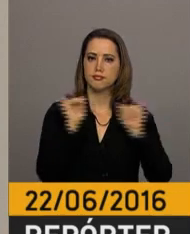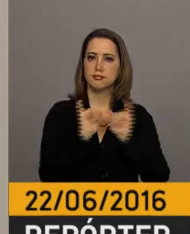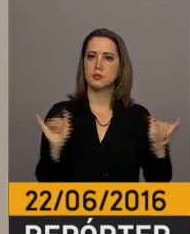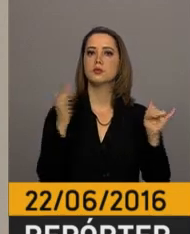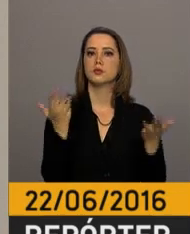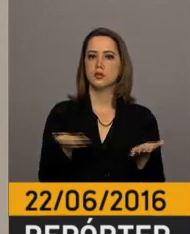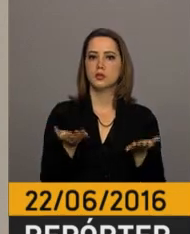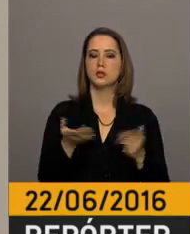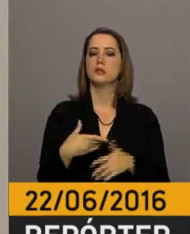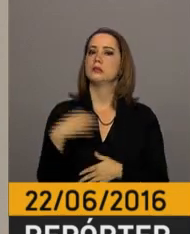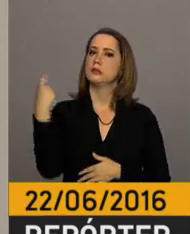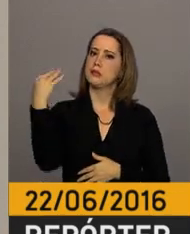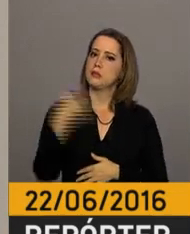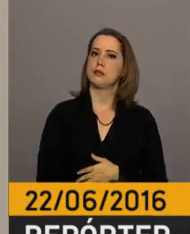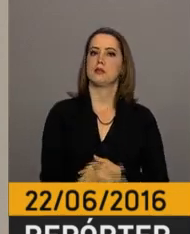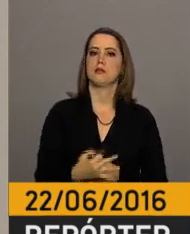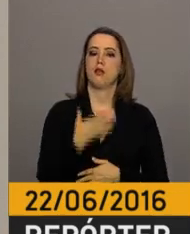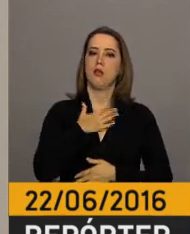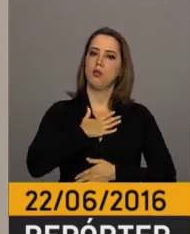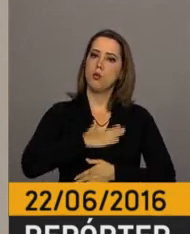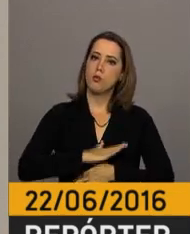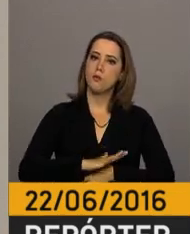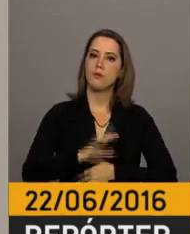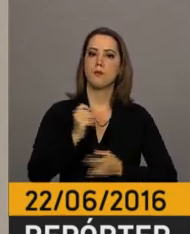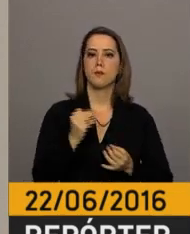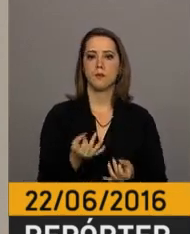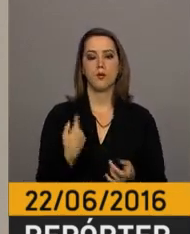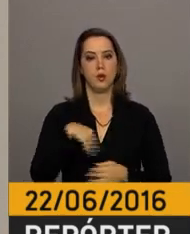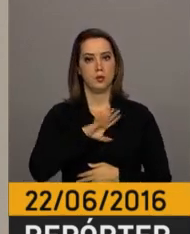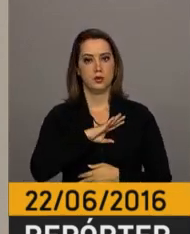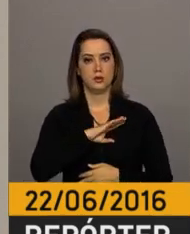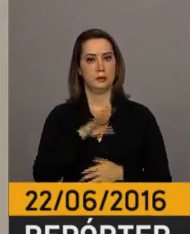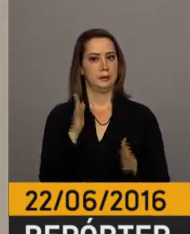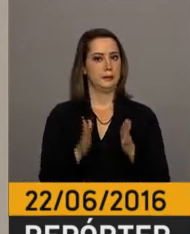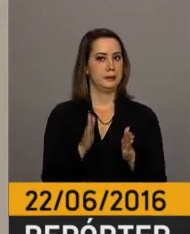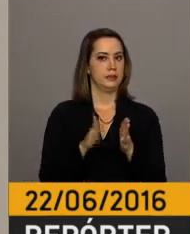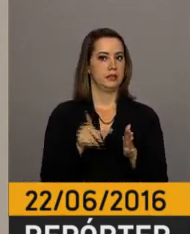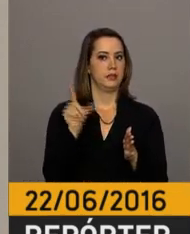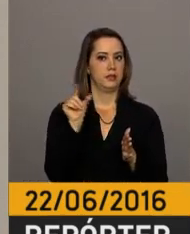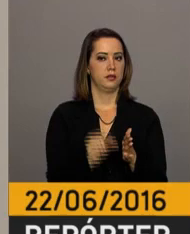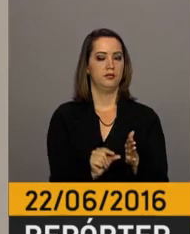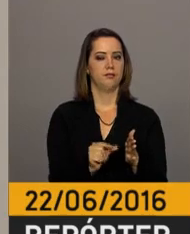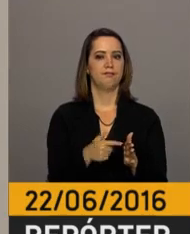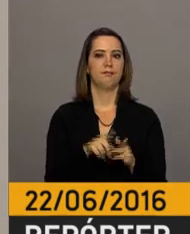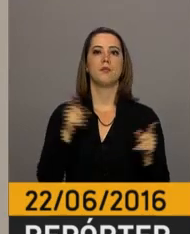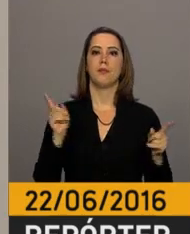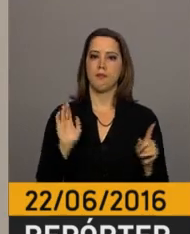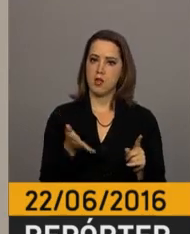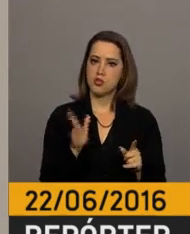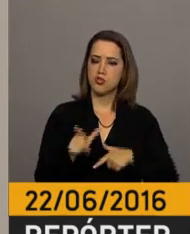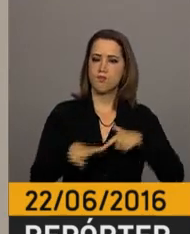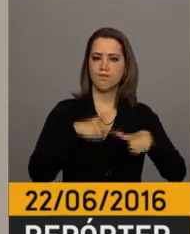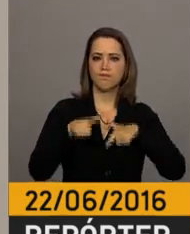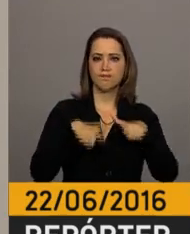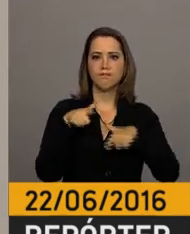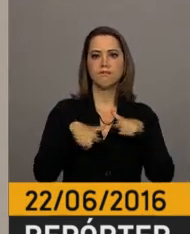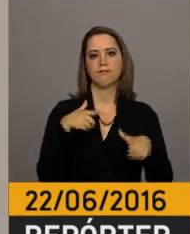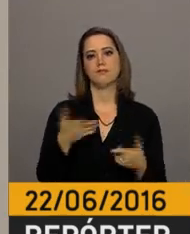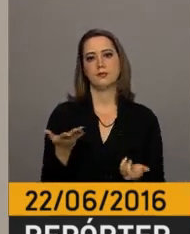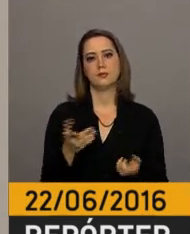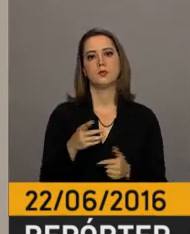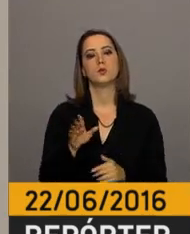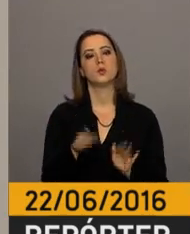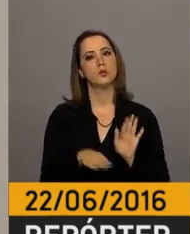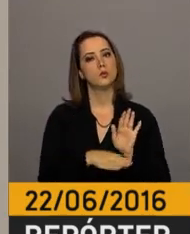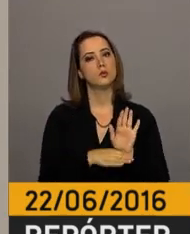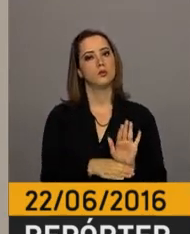muita segurança com muita tranquilidade porque nós estamos com pouquíssimo tempo já produzimos ISO que produzimos com apoio do